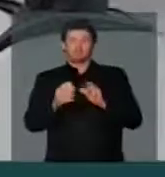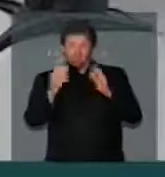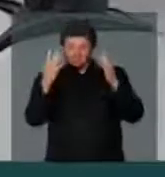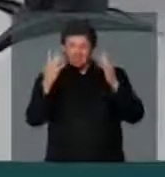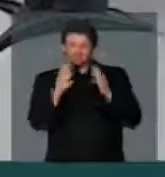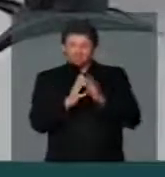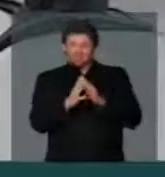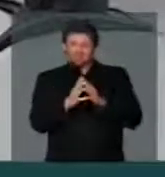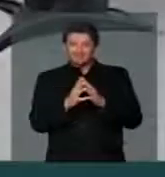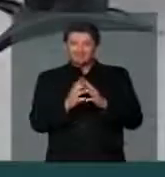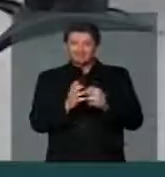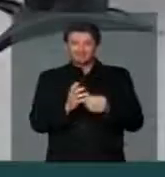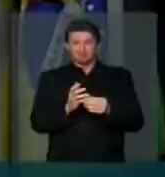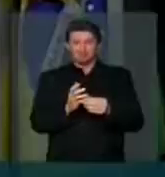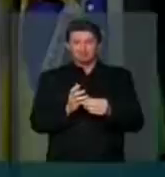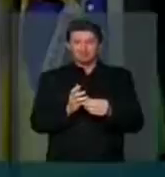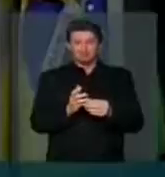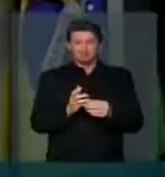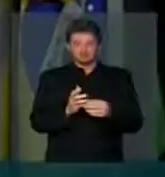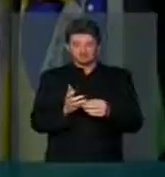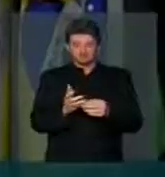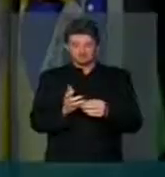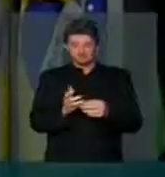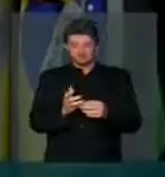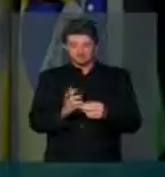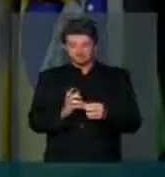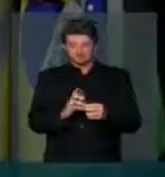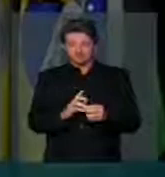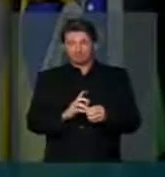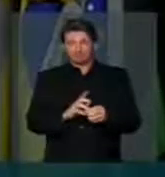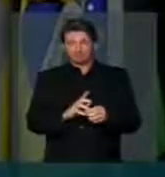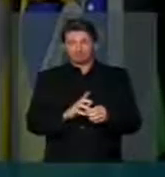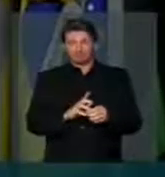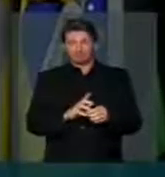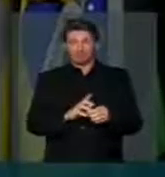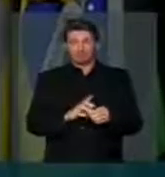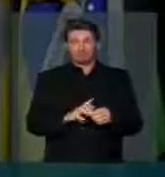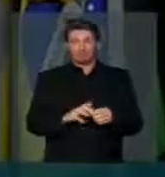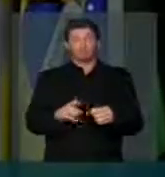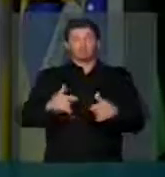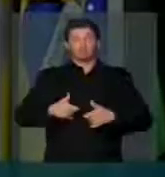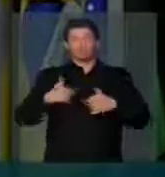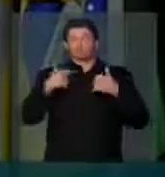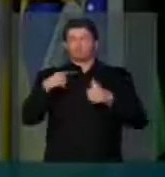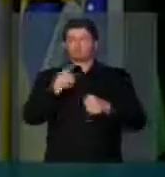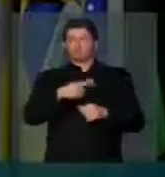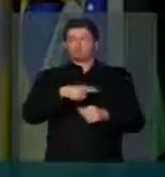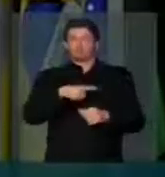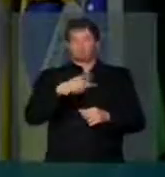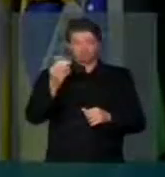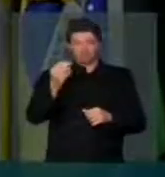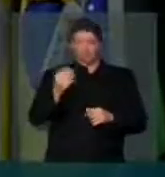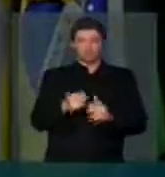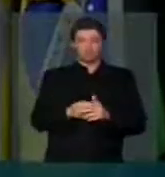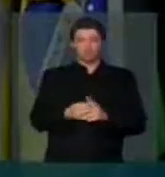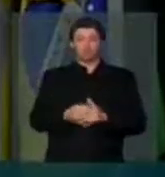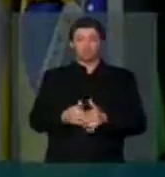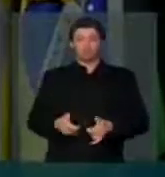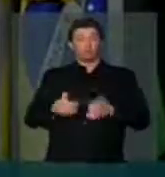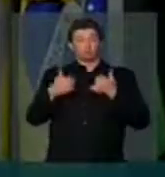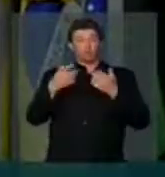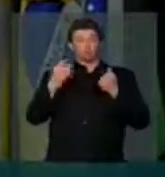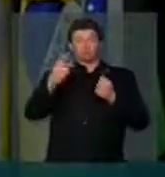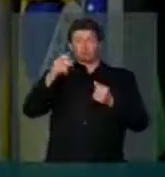Parabéns, deputado. Obrigado, deputada Mara Gabrilli, que nos orgulha muito o PSDB, orgulha